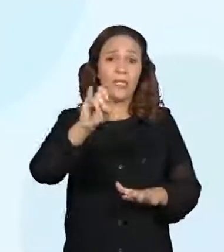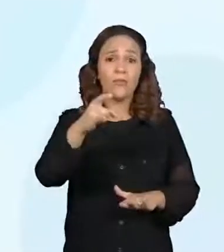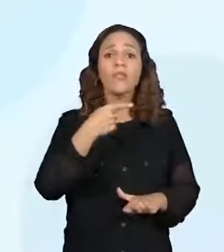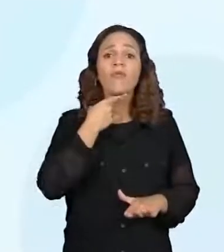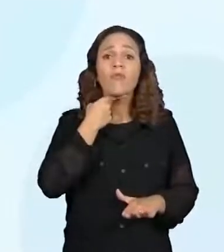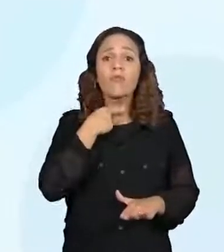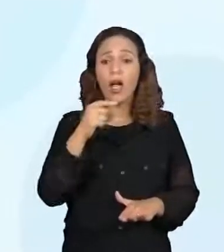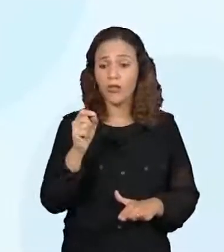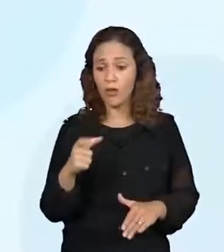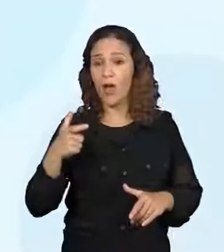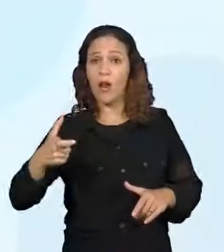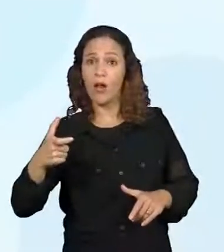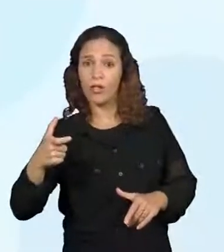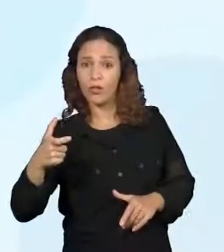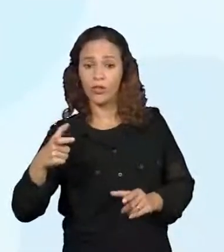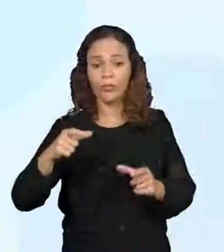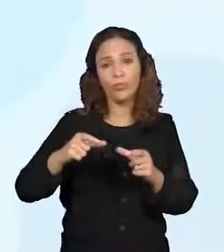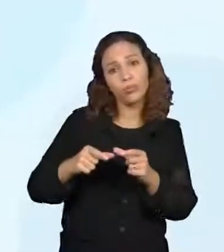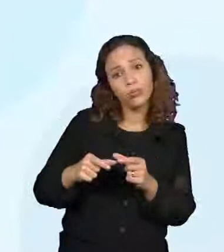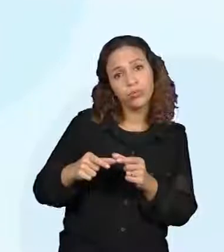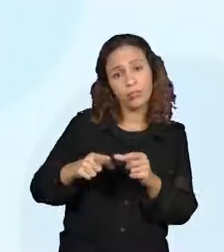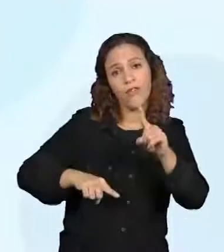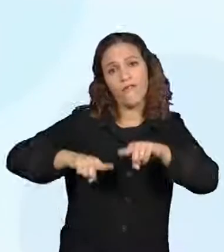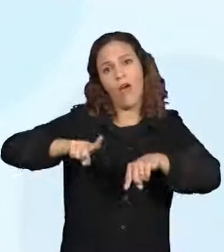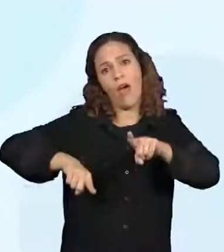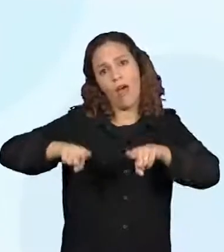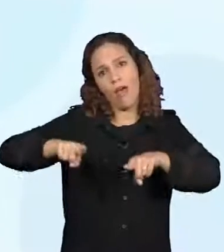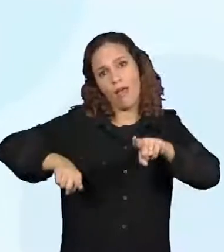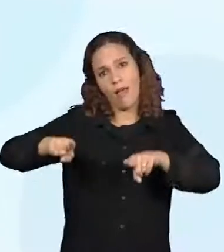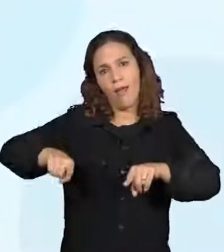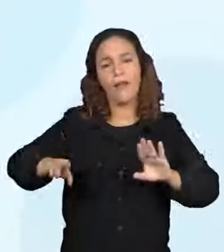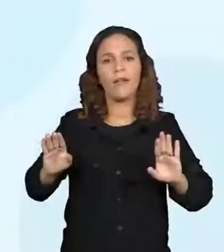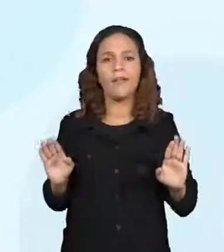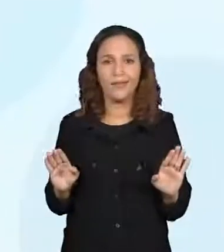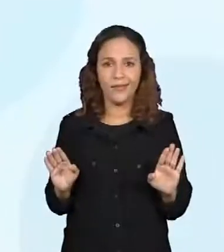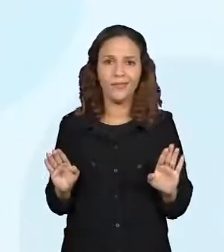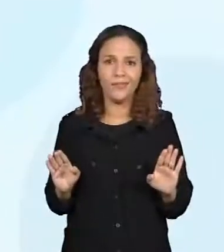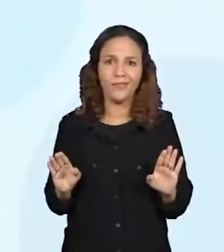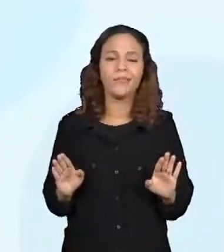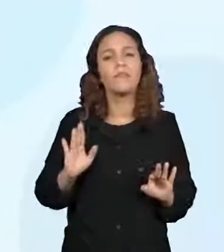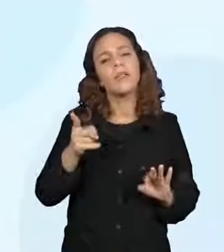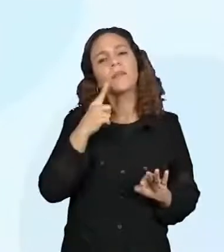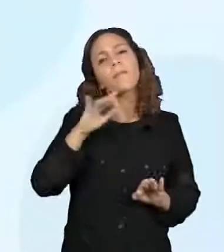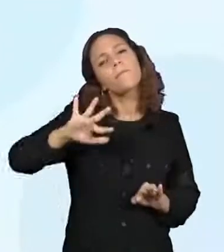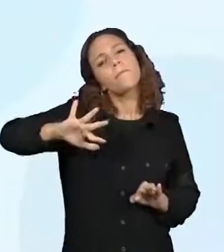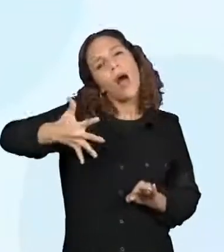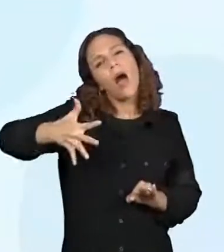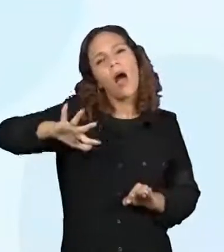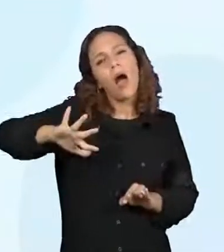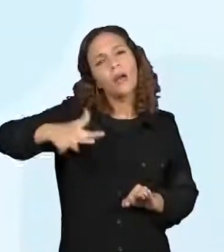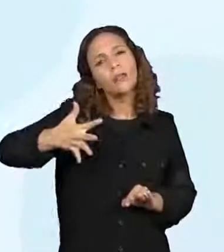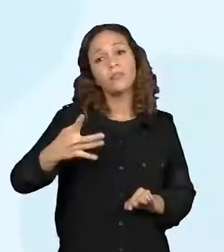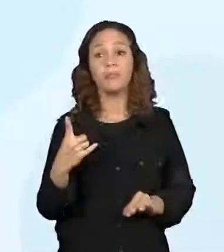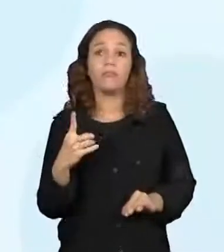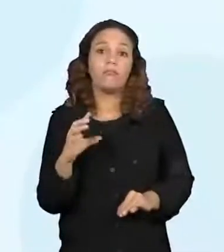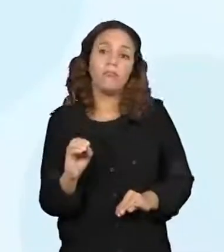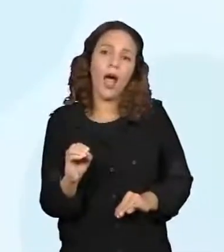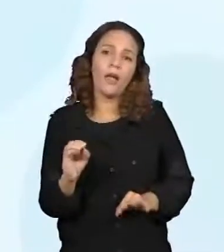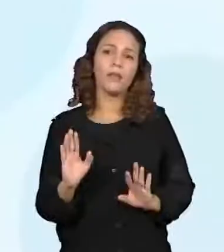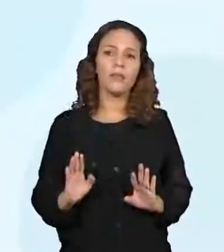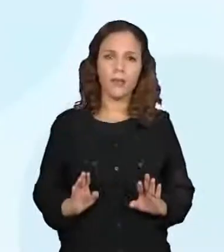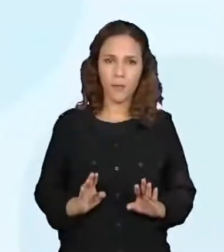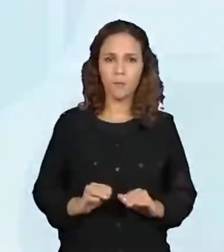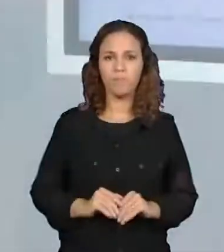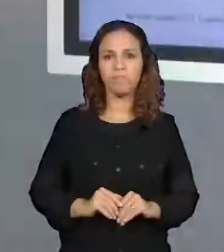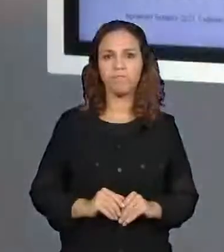de ingredientes e esse preparo vai variar um pouquinho, mas vai ficar entre 10 porções.